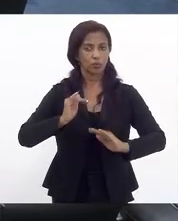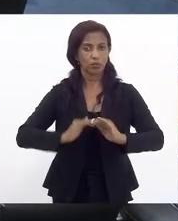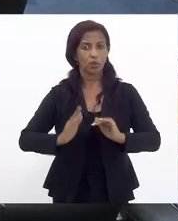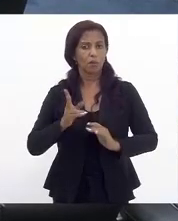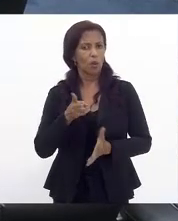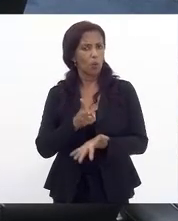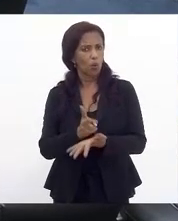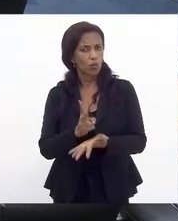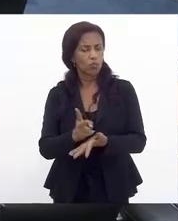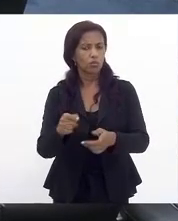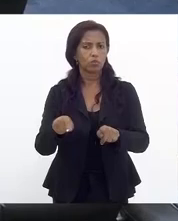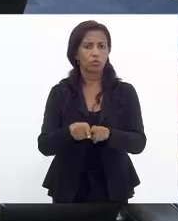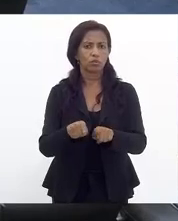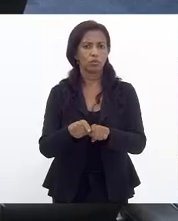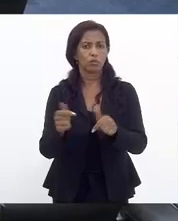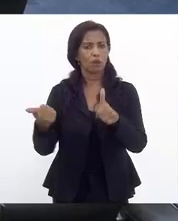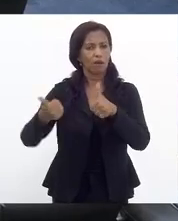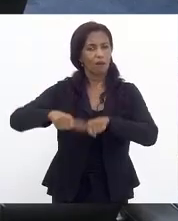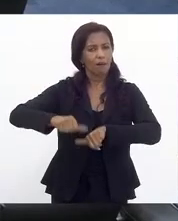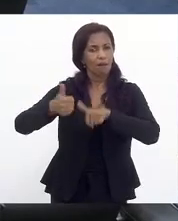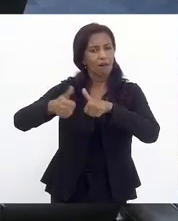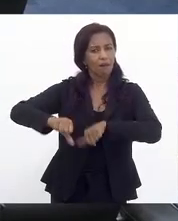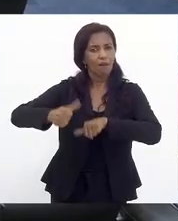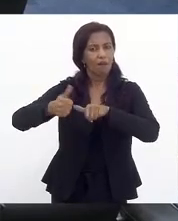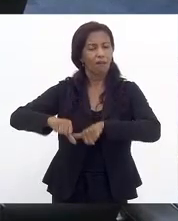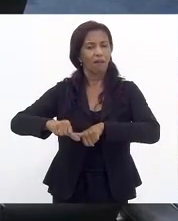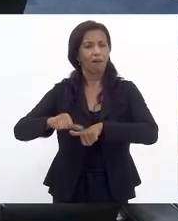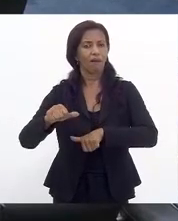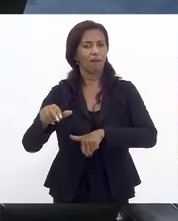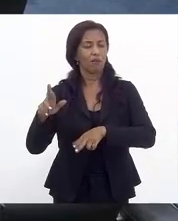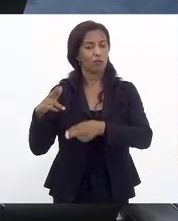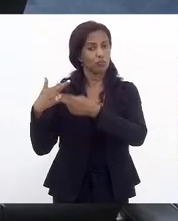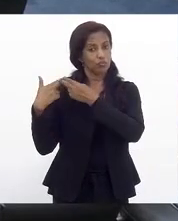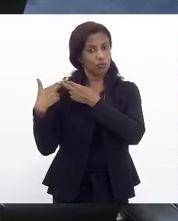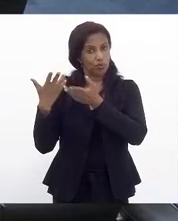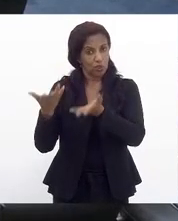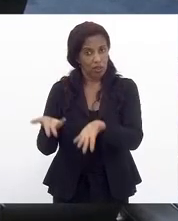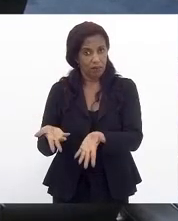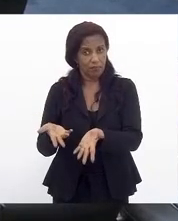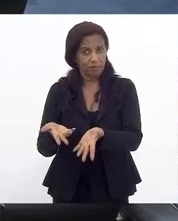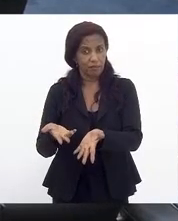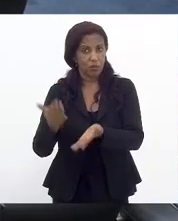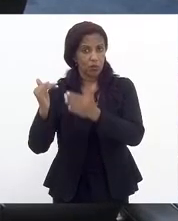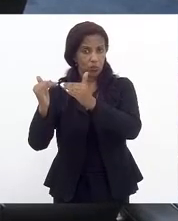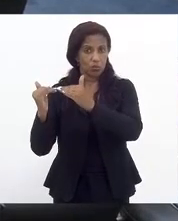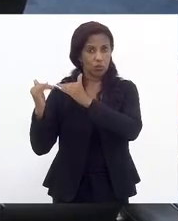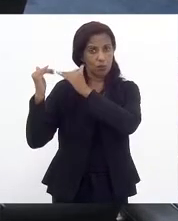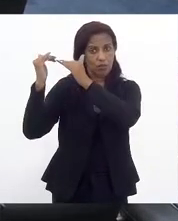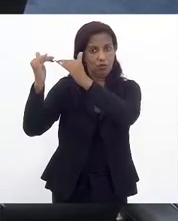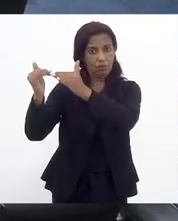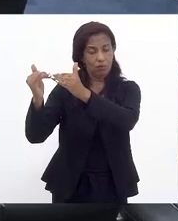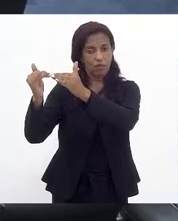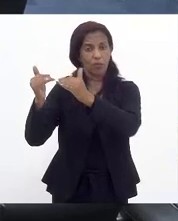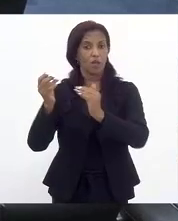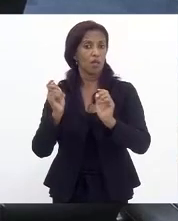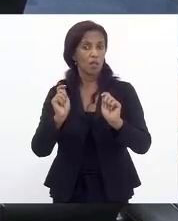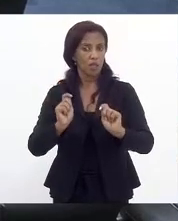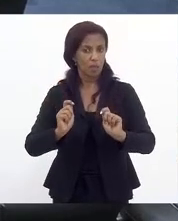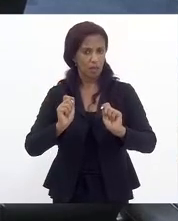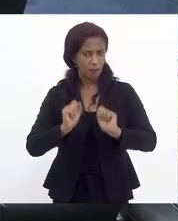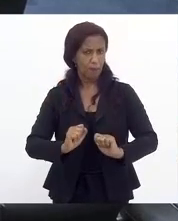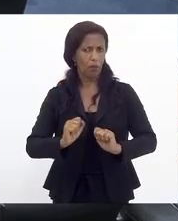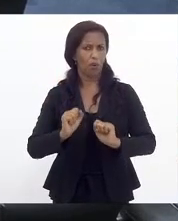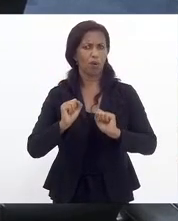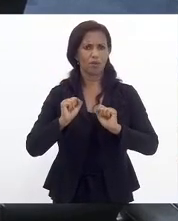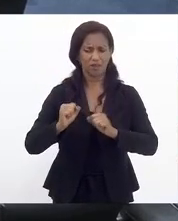mas permanece ainda assim uma avaliação do Chefe imediato o neo do Superior hierárquico que pode sim